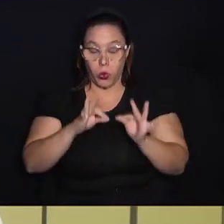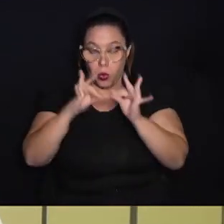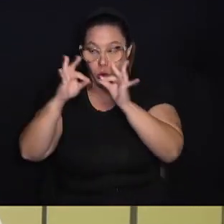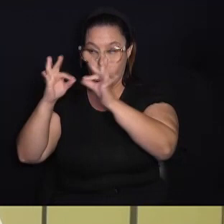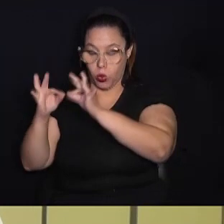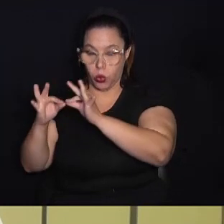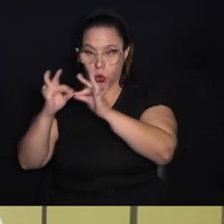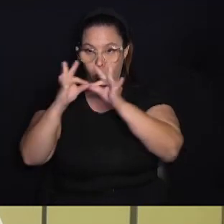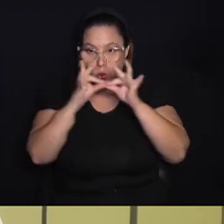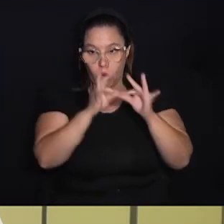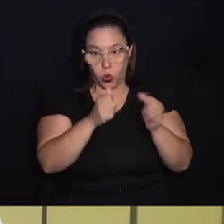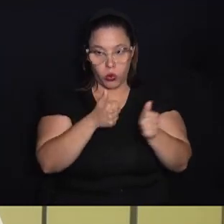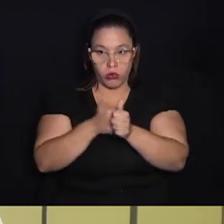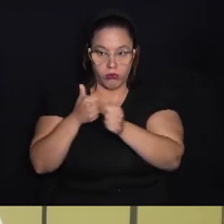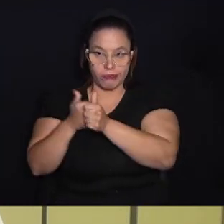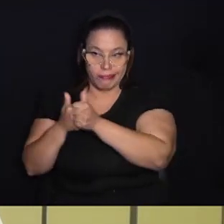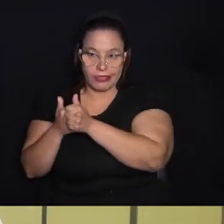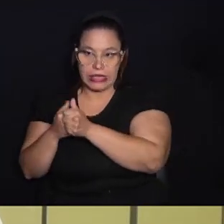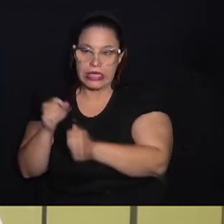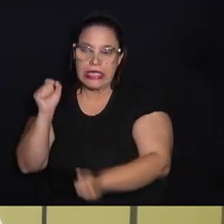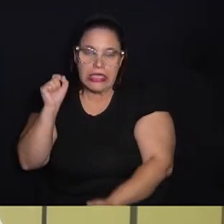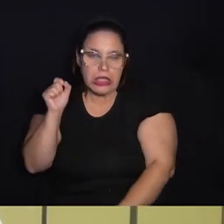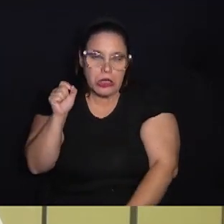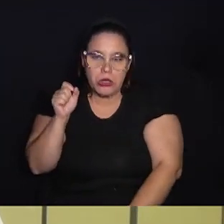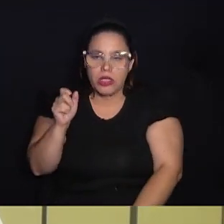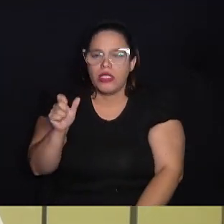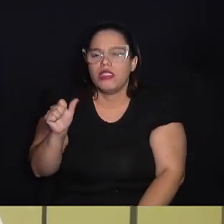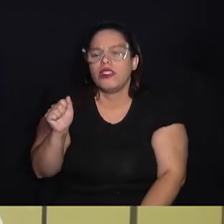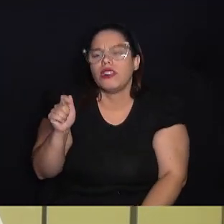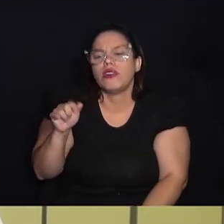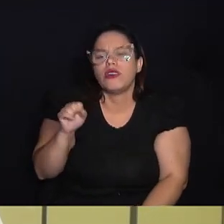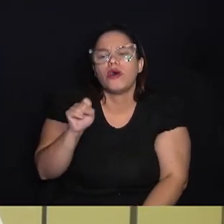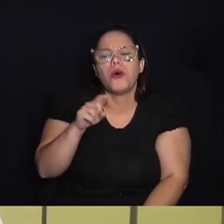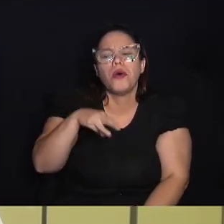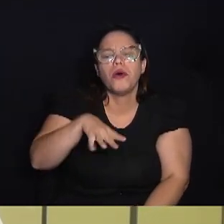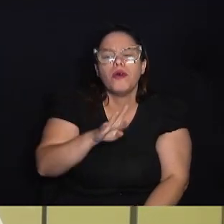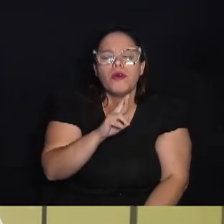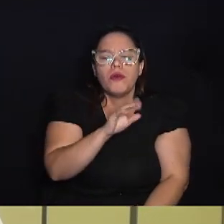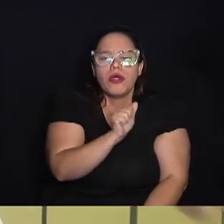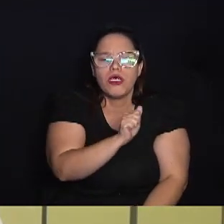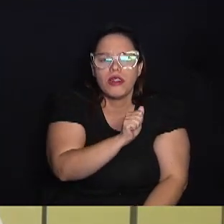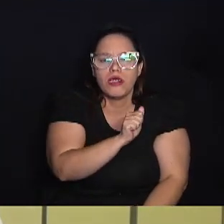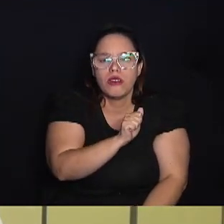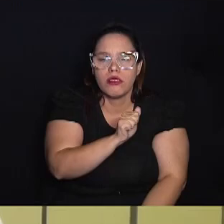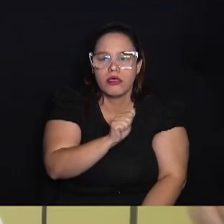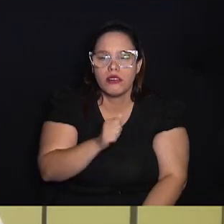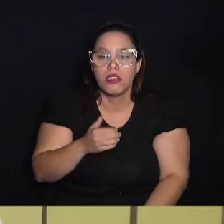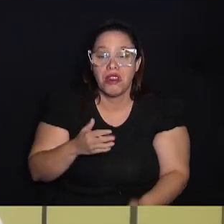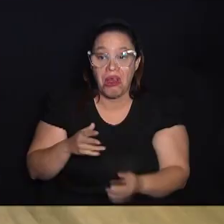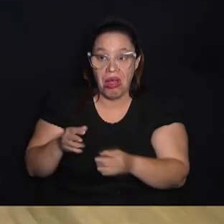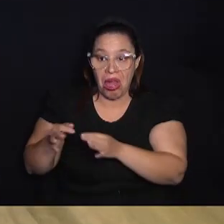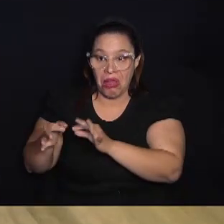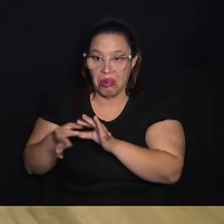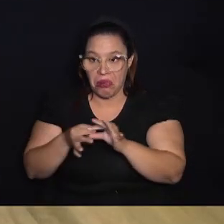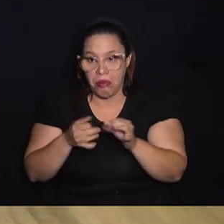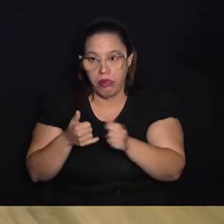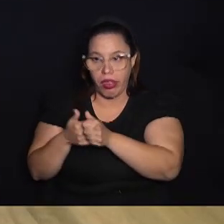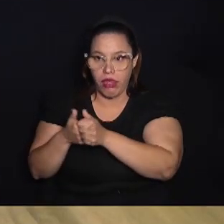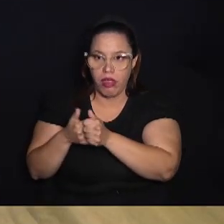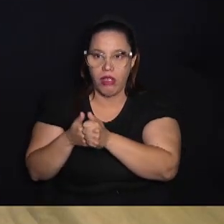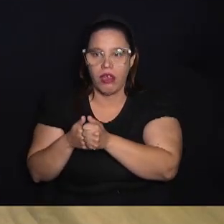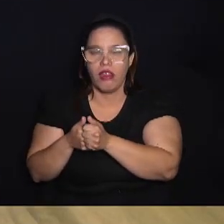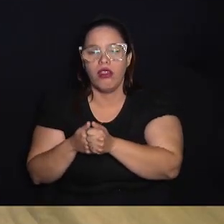canal o que te assombra É isso aí obrigado pelo convite o nosso é isso é é seguir a gente né O que te assombra Camp his